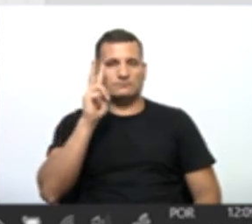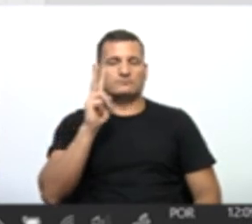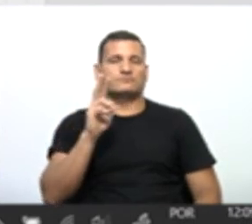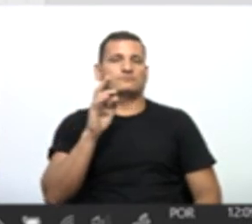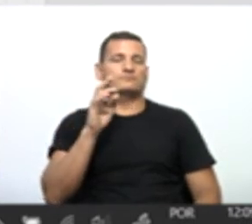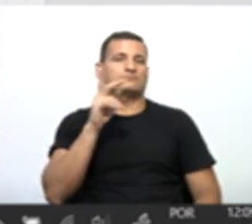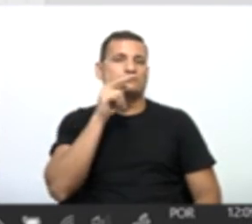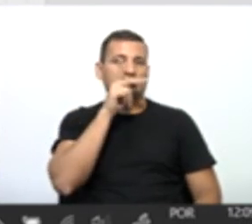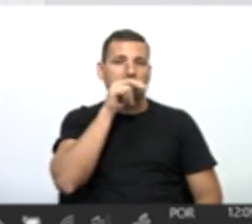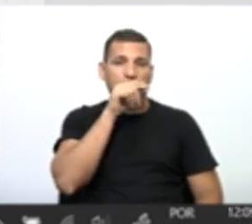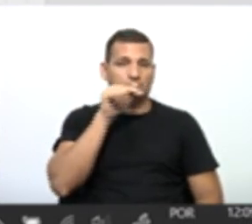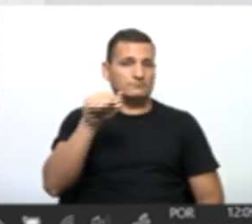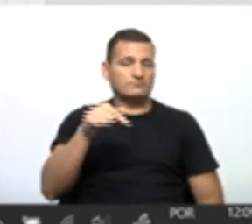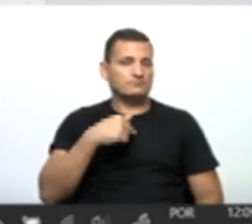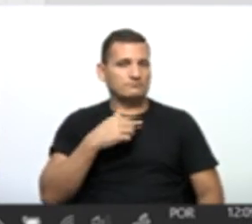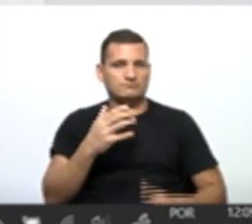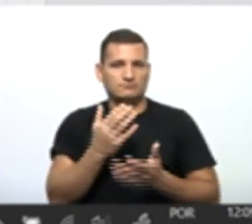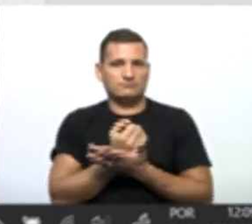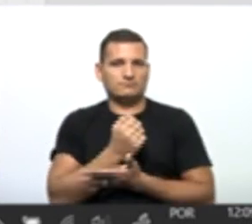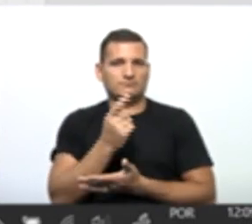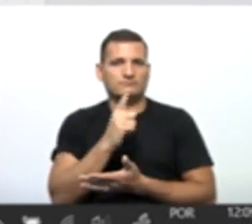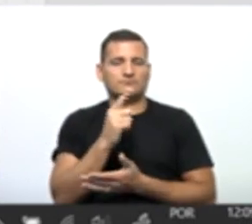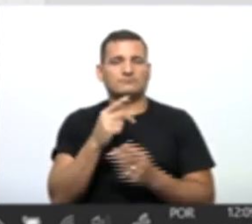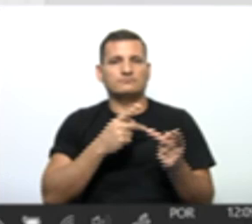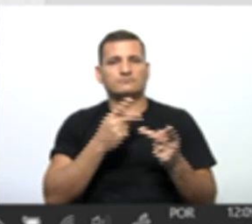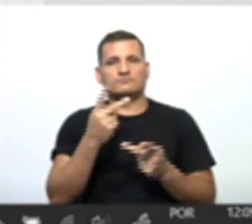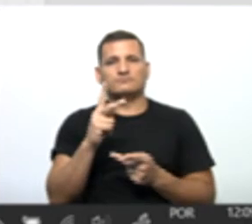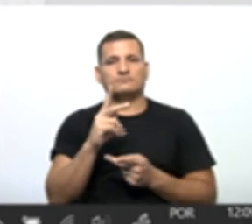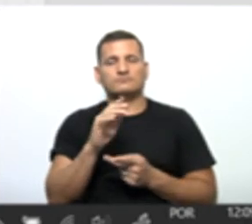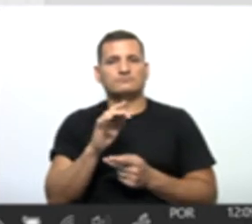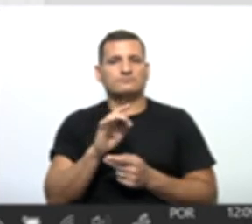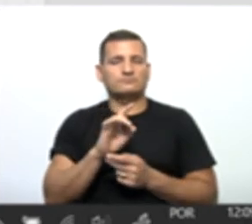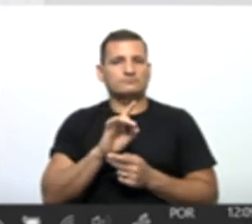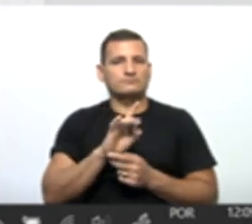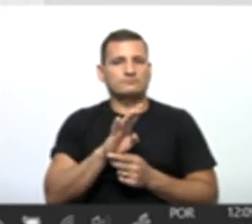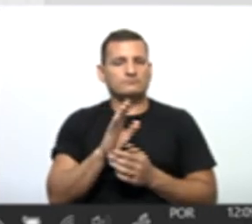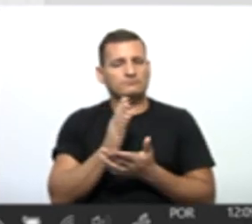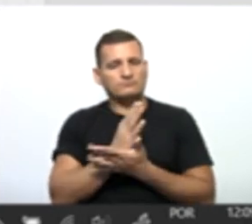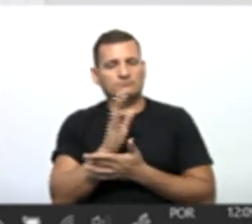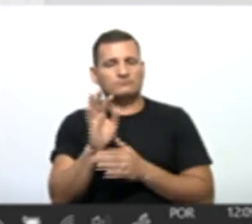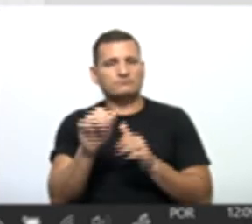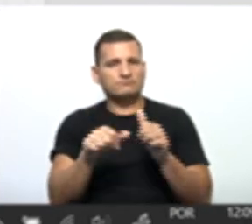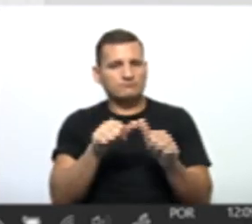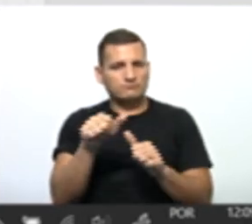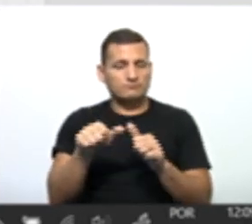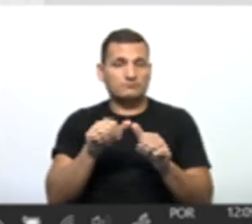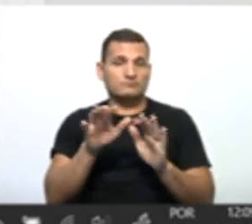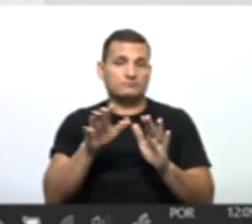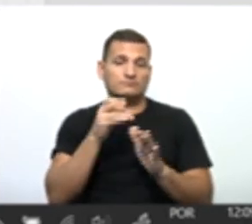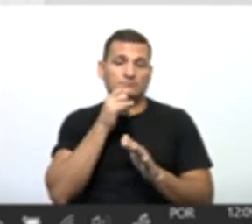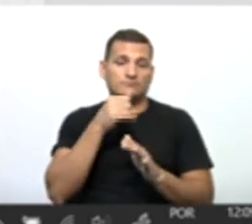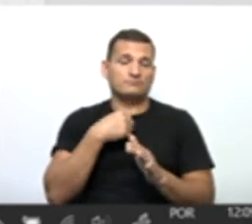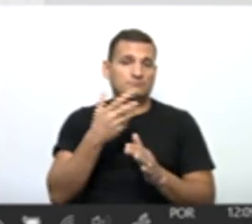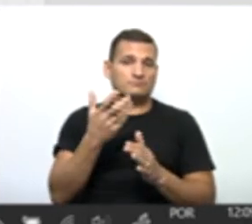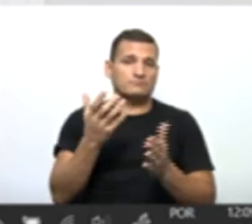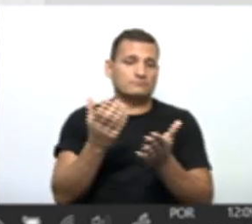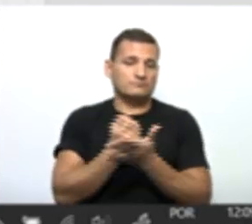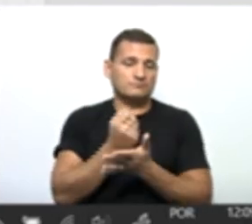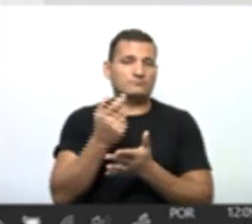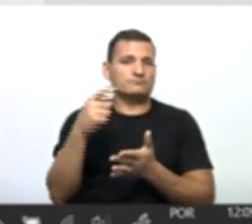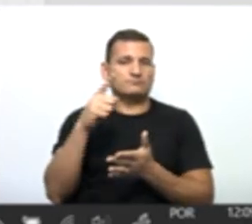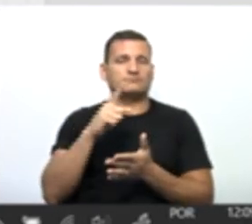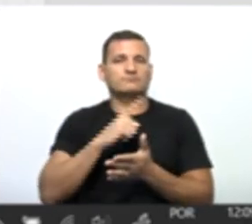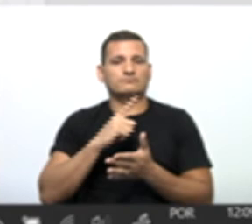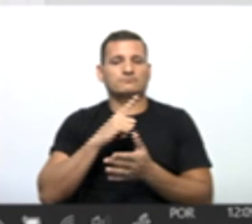Zona Norte, eu não salvei o projeto de vocês não, só fiz algumas modificações, mas se eu quiser salvar, vocês teriam essas